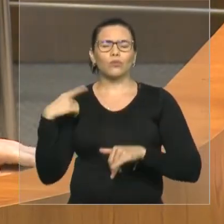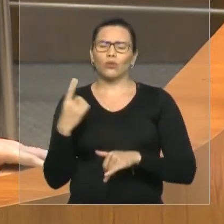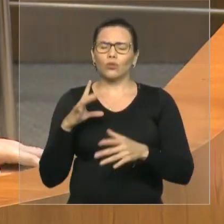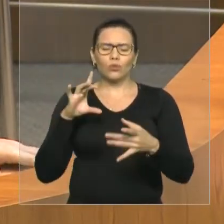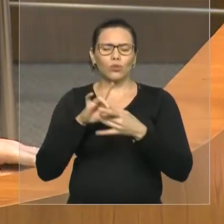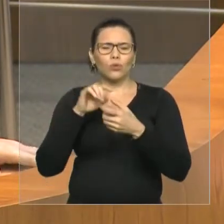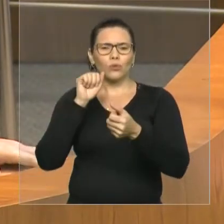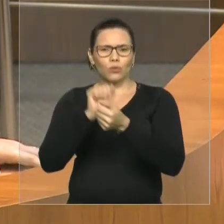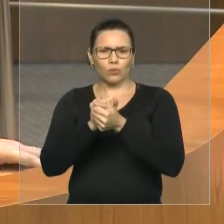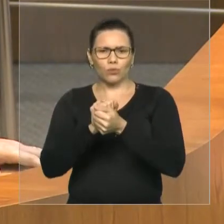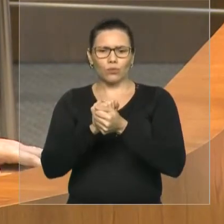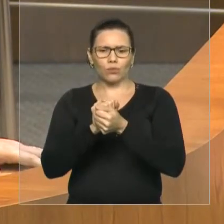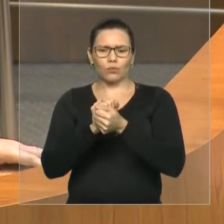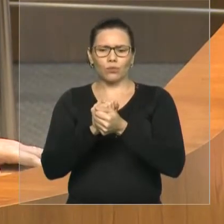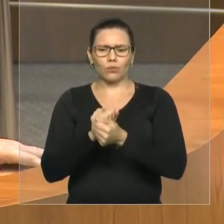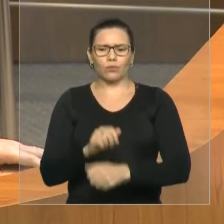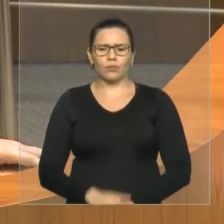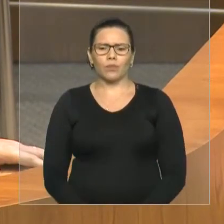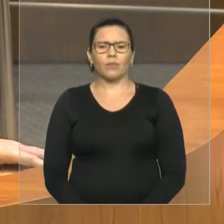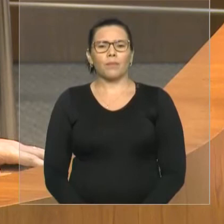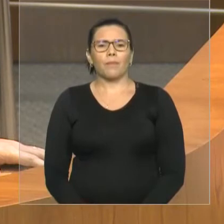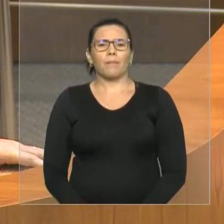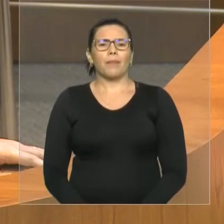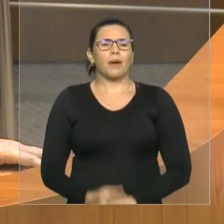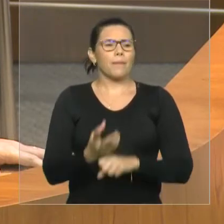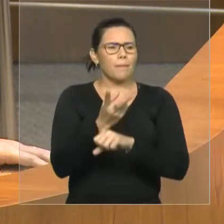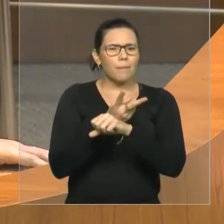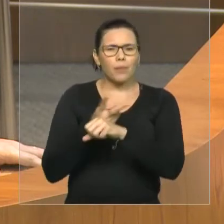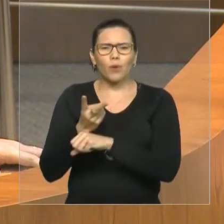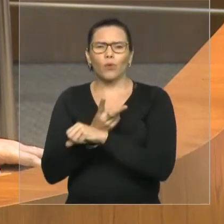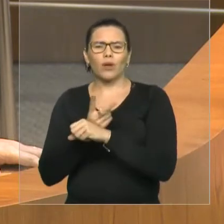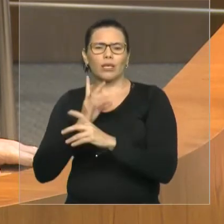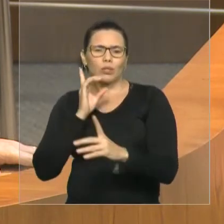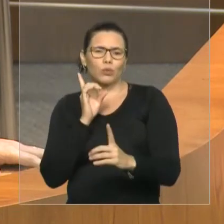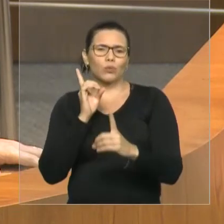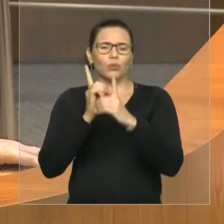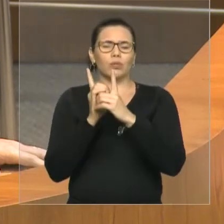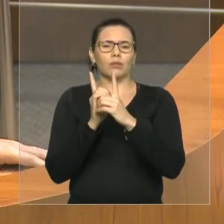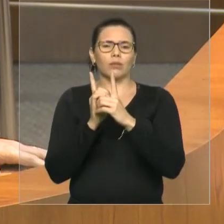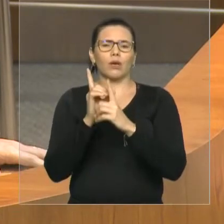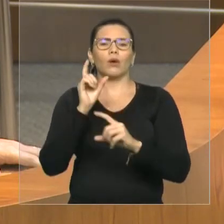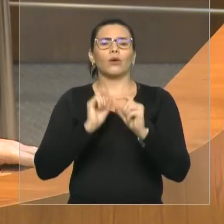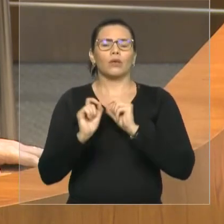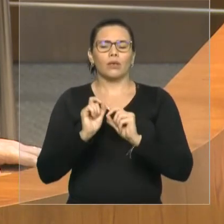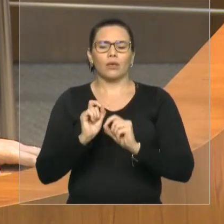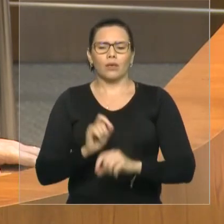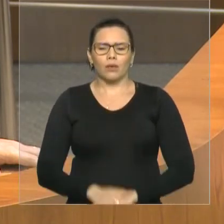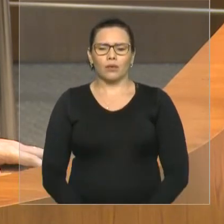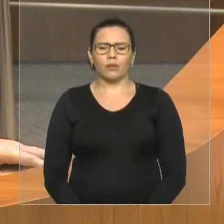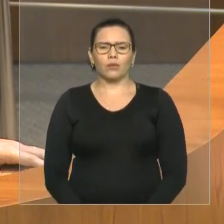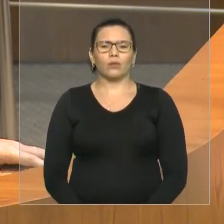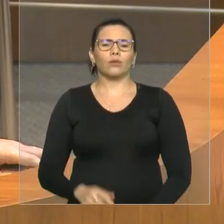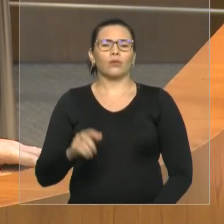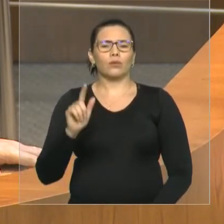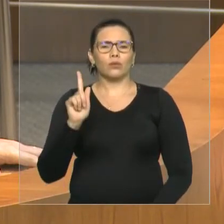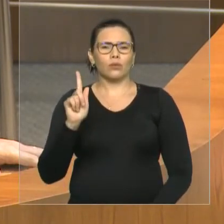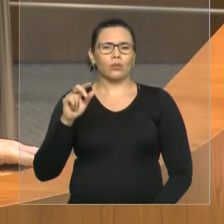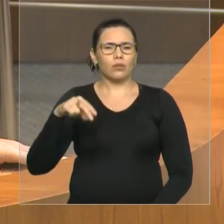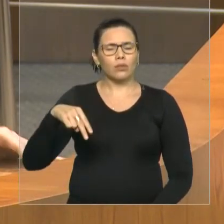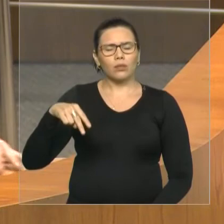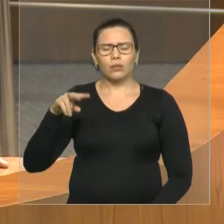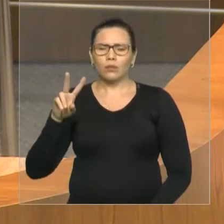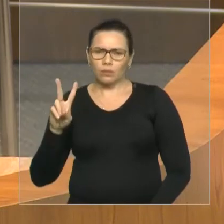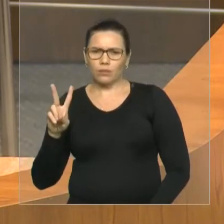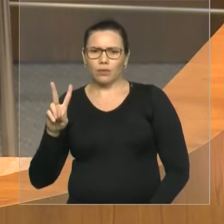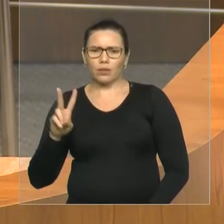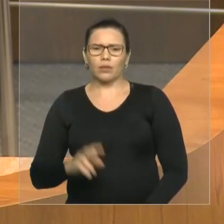definitivamente uma alternativa eficaz para que esse gás realmente seja disponibilizado.